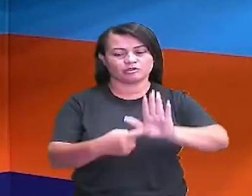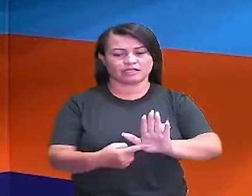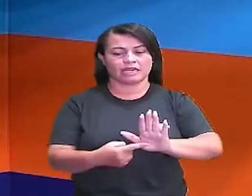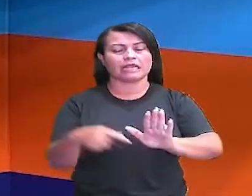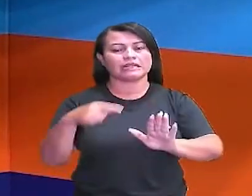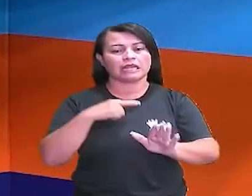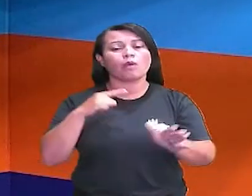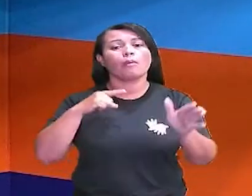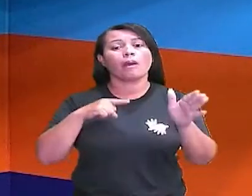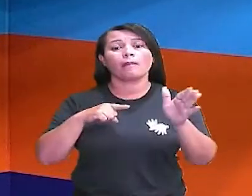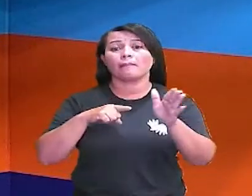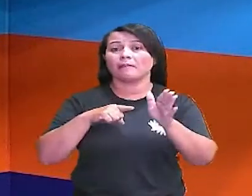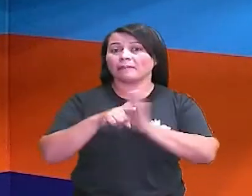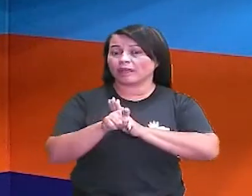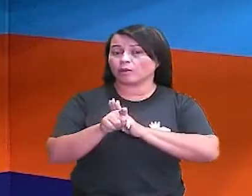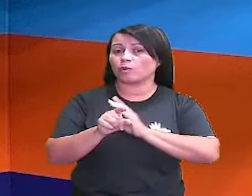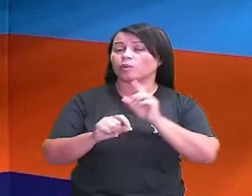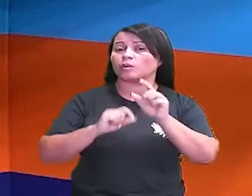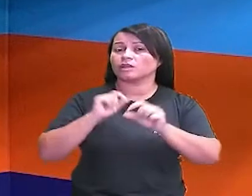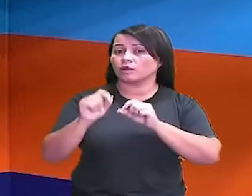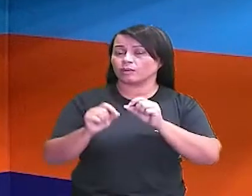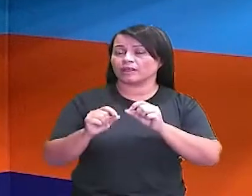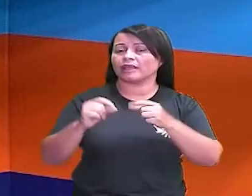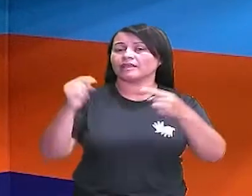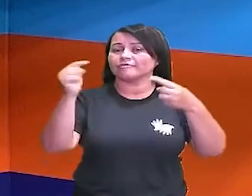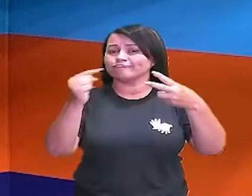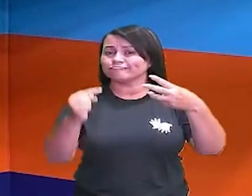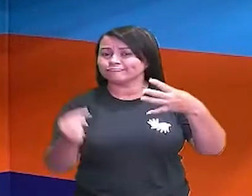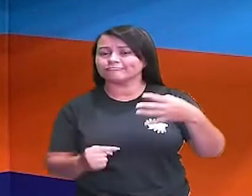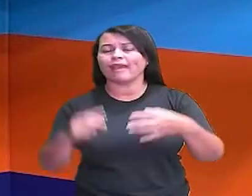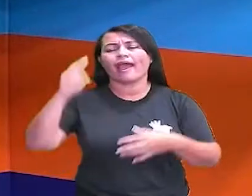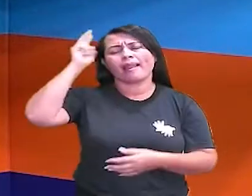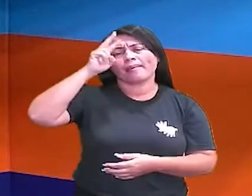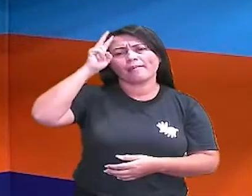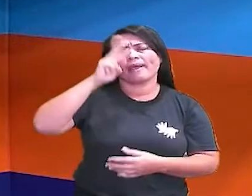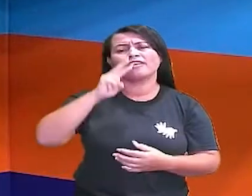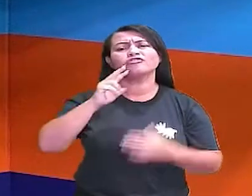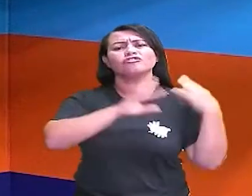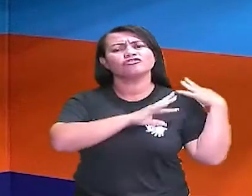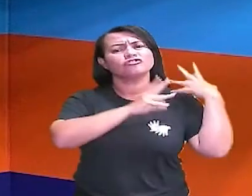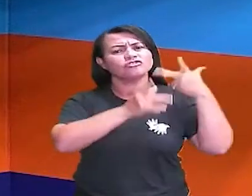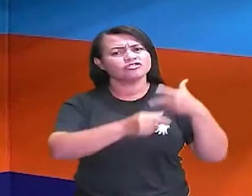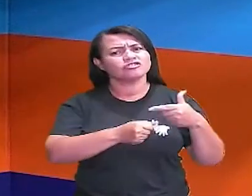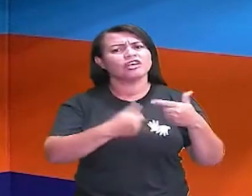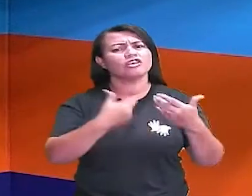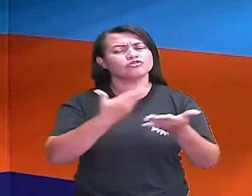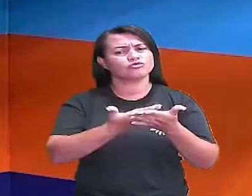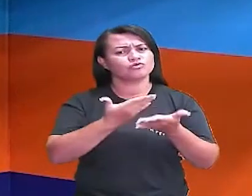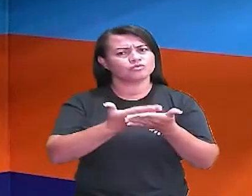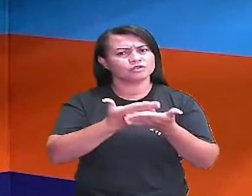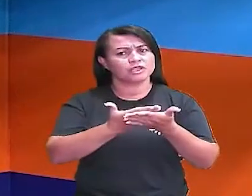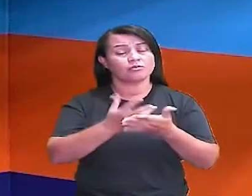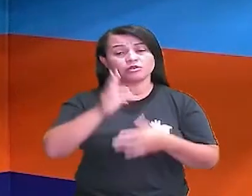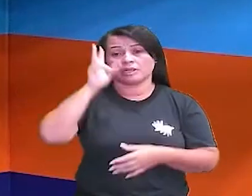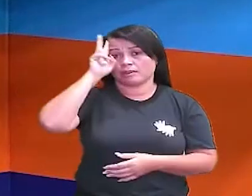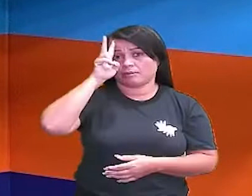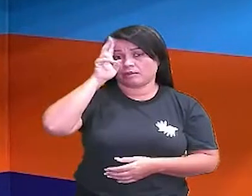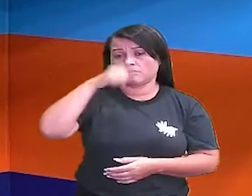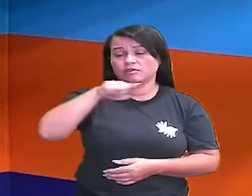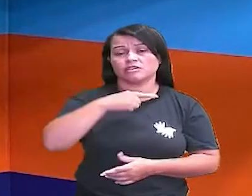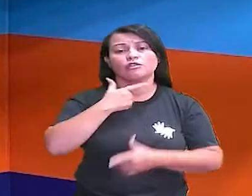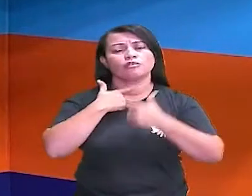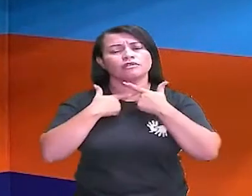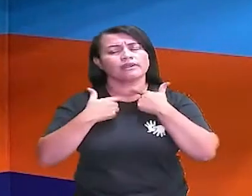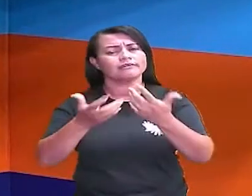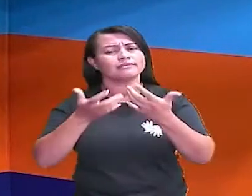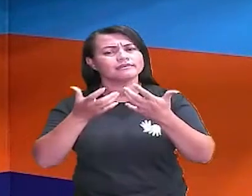questão que eu trouxe várias perguntinhas que vamos relembrar alguns assuntos que já estudamos, tá certo? Lembrando que se você quiser